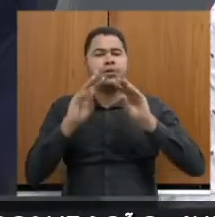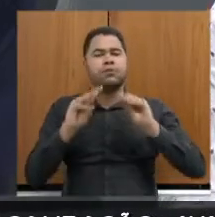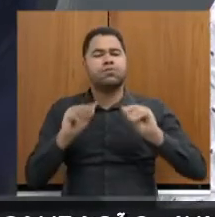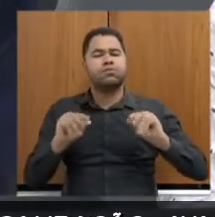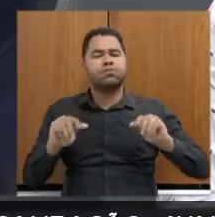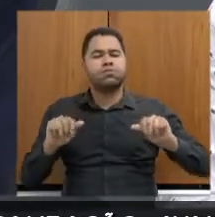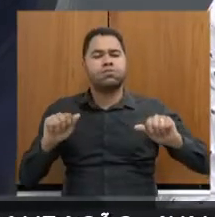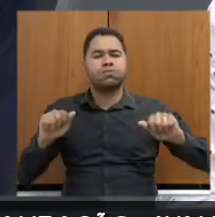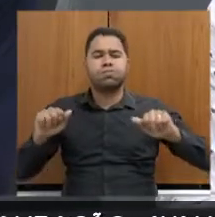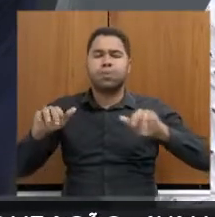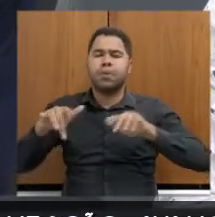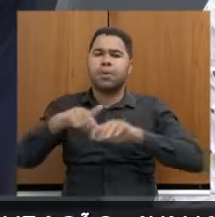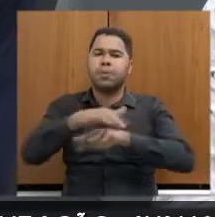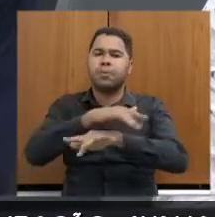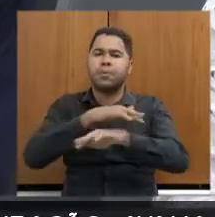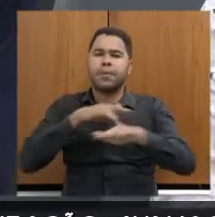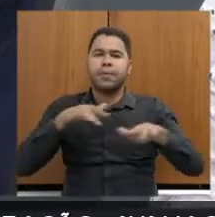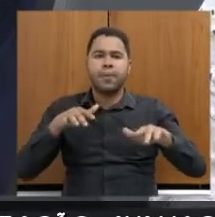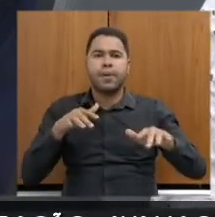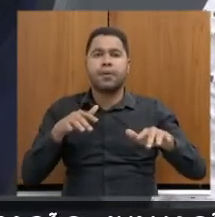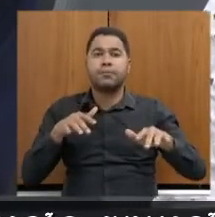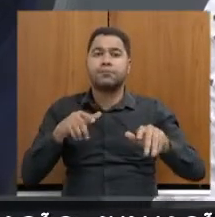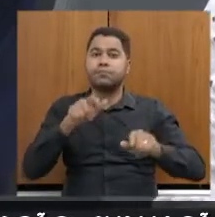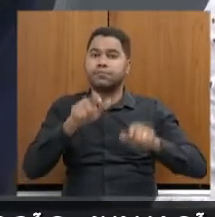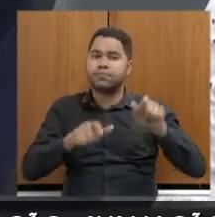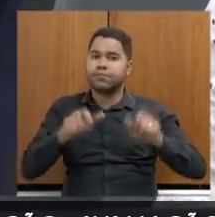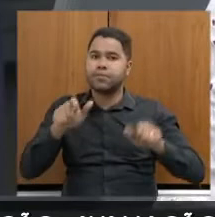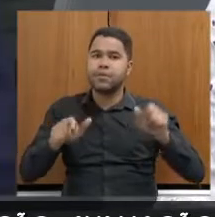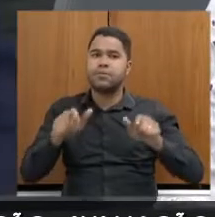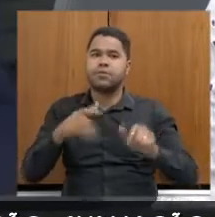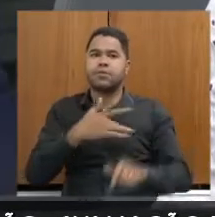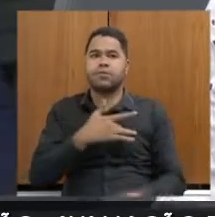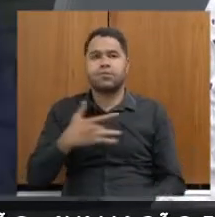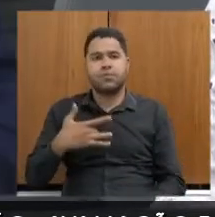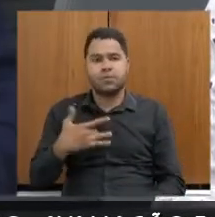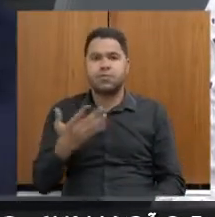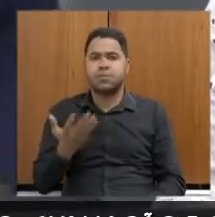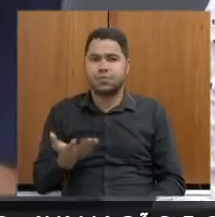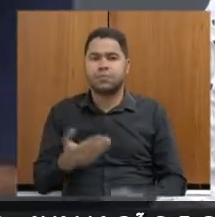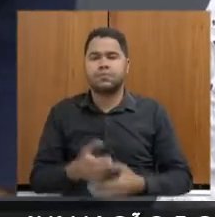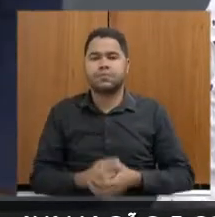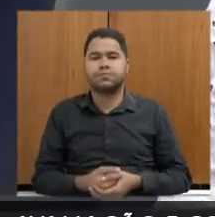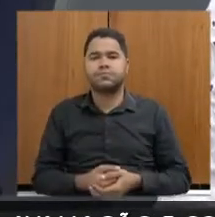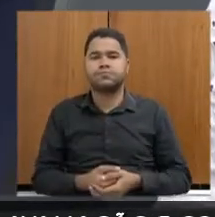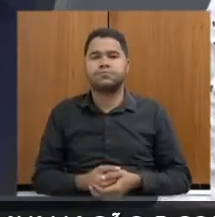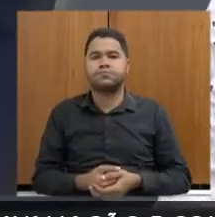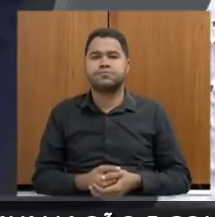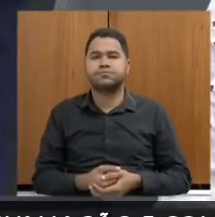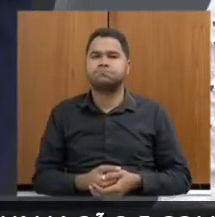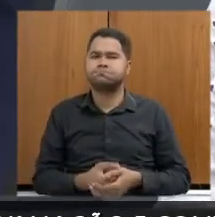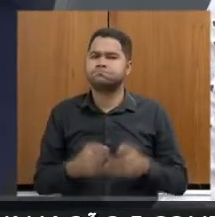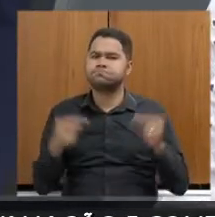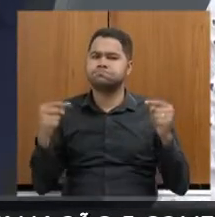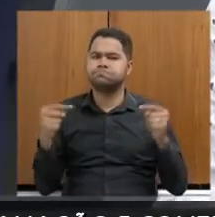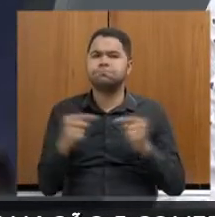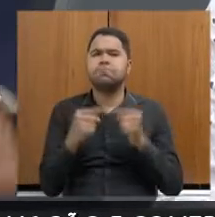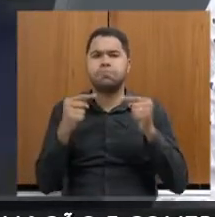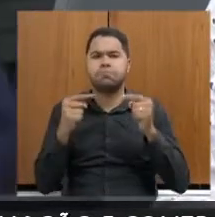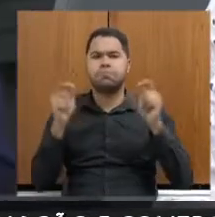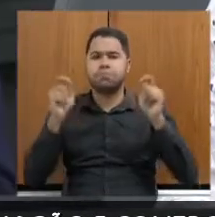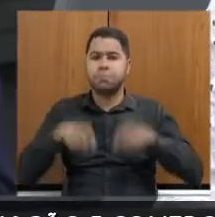guarda no ambiente e convidou de pessoas na saúde forma muito competente